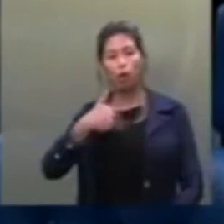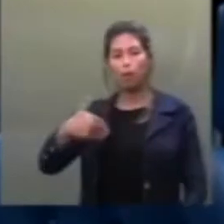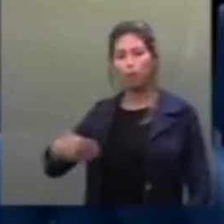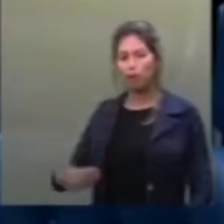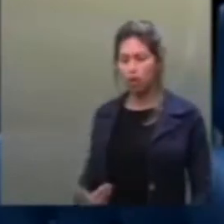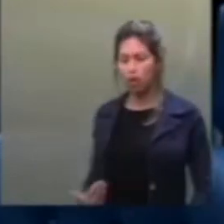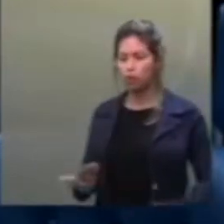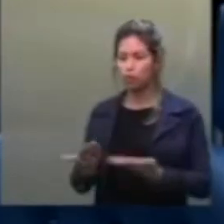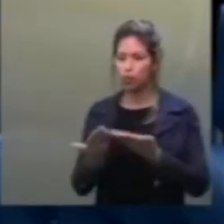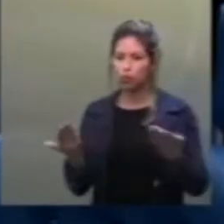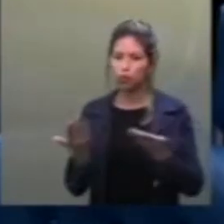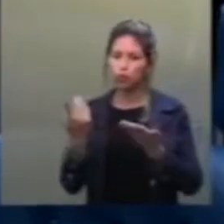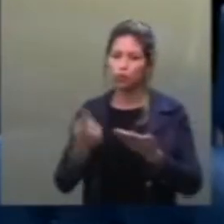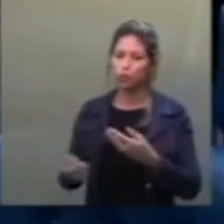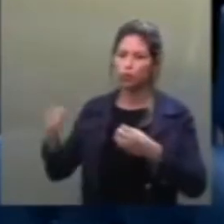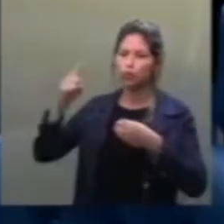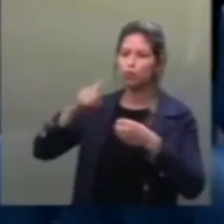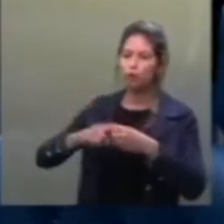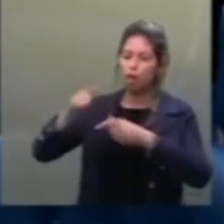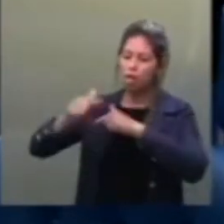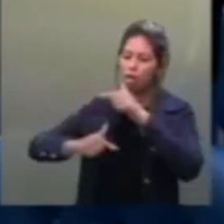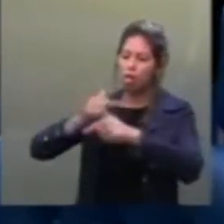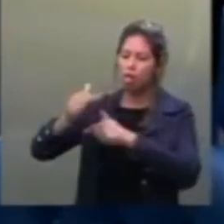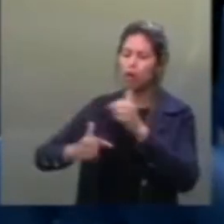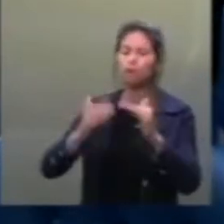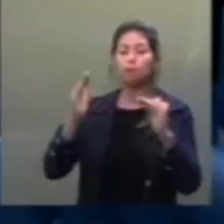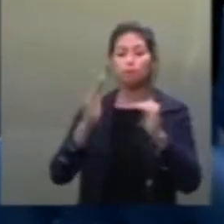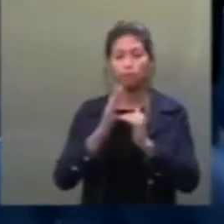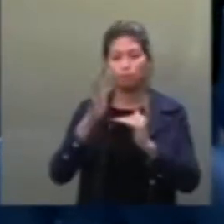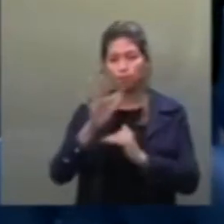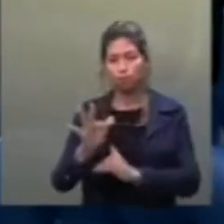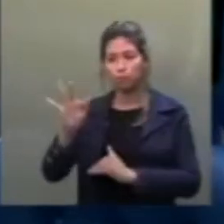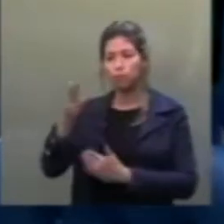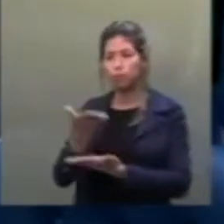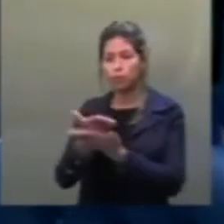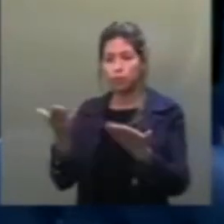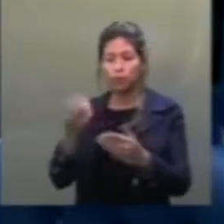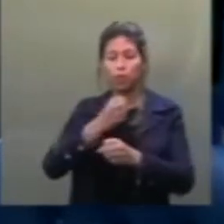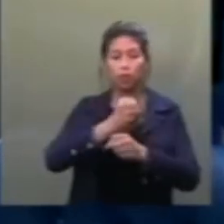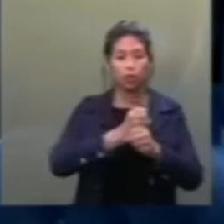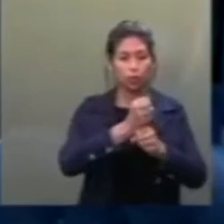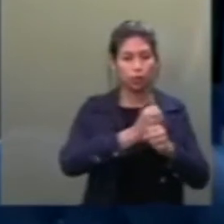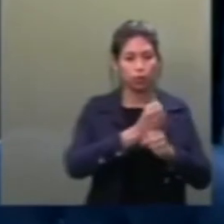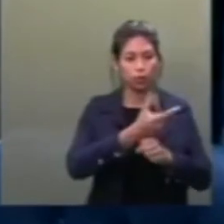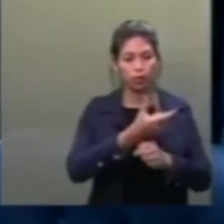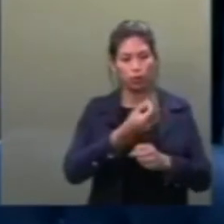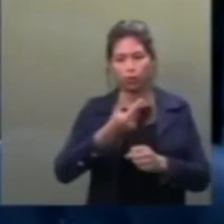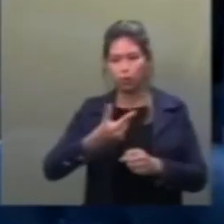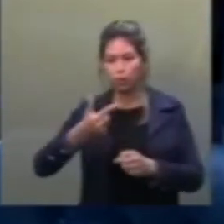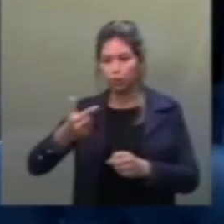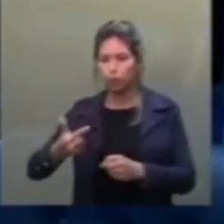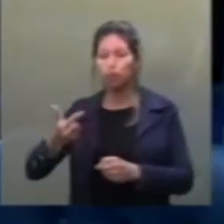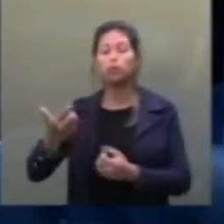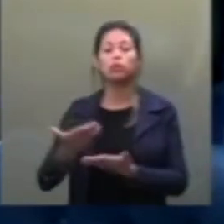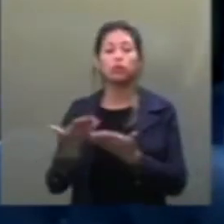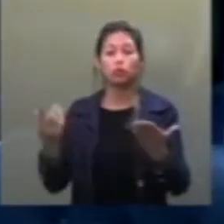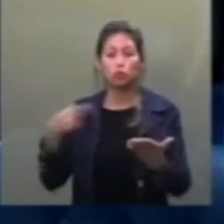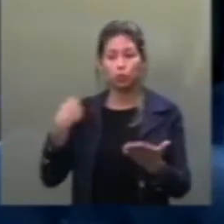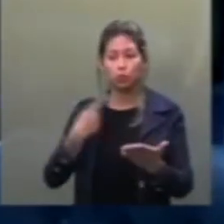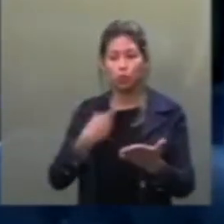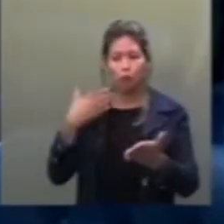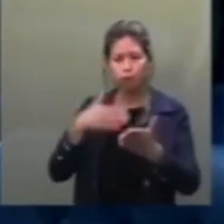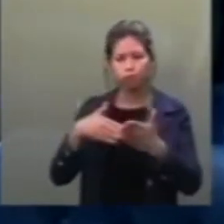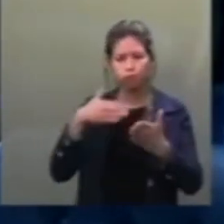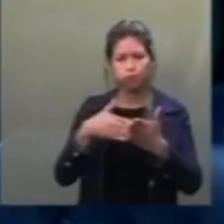do congresso nacional neste ano de 2002 certamente enfrentaremos pautas com